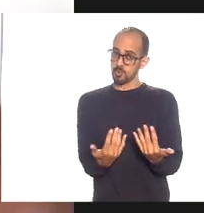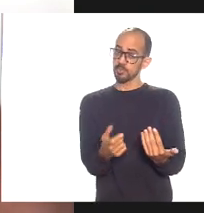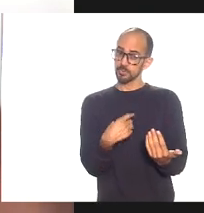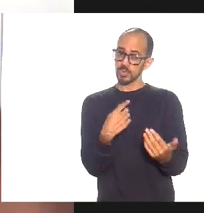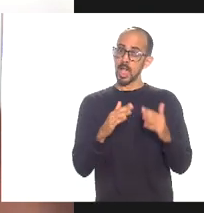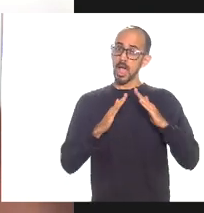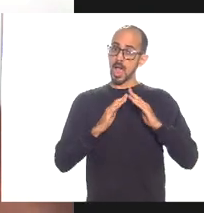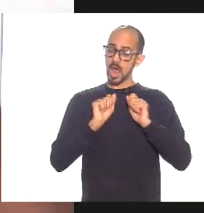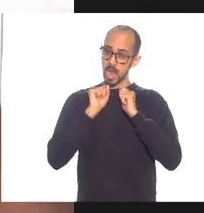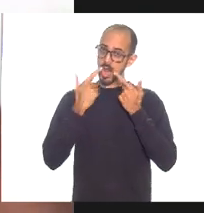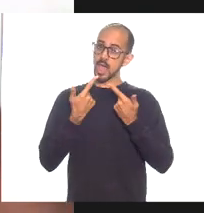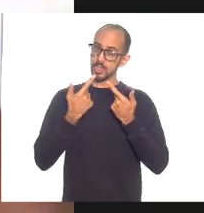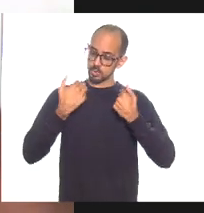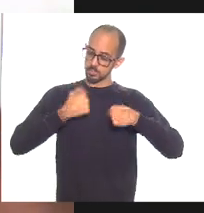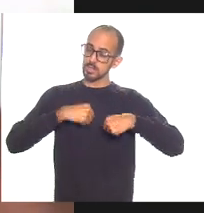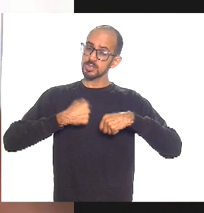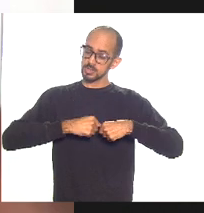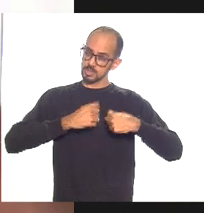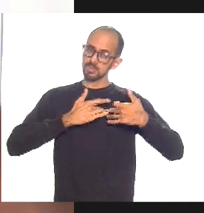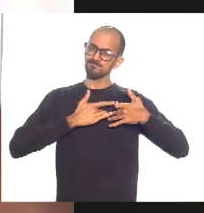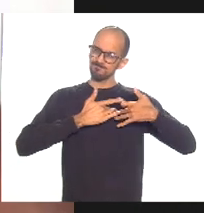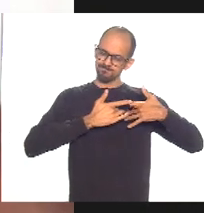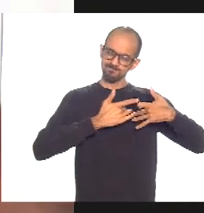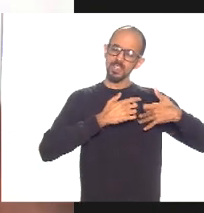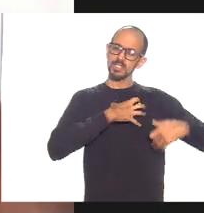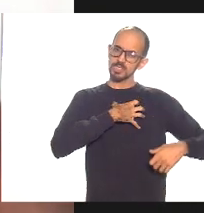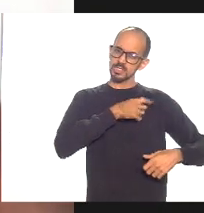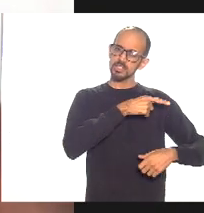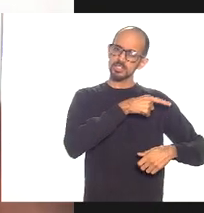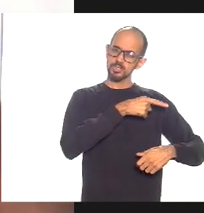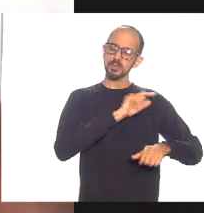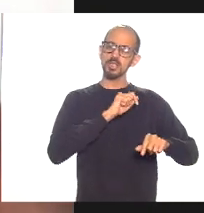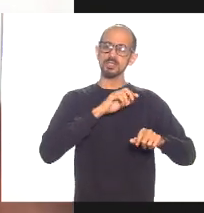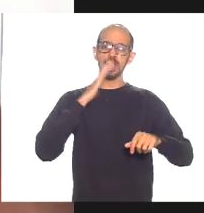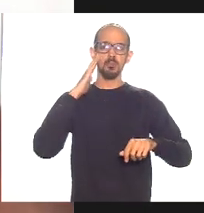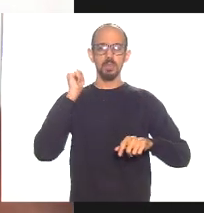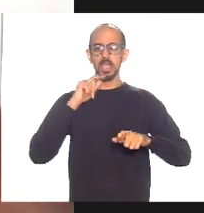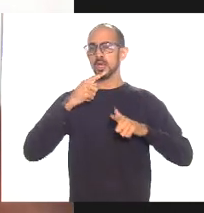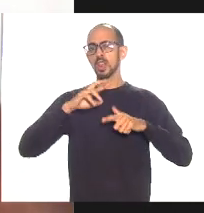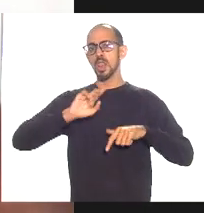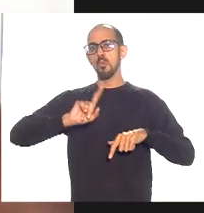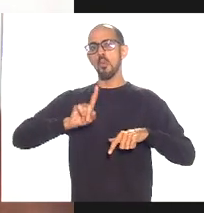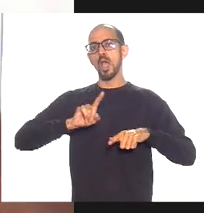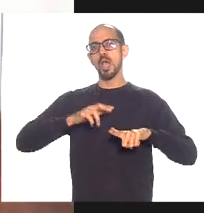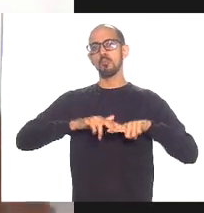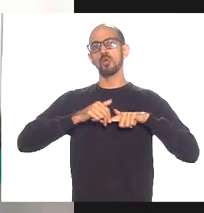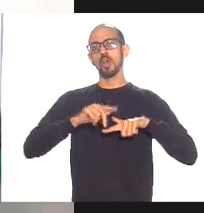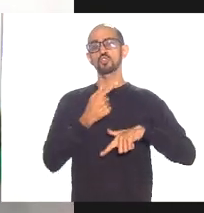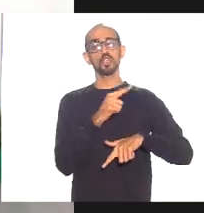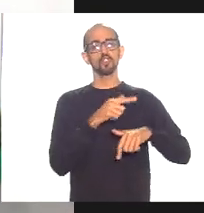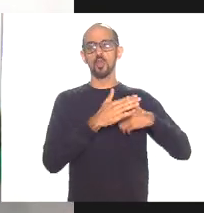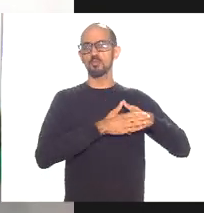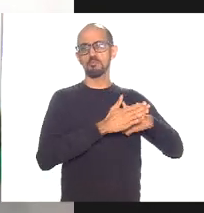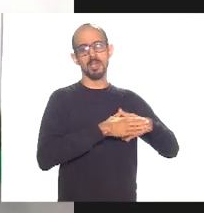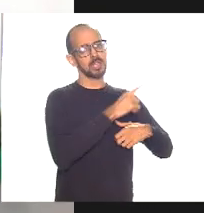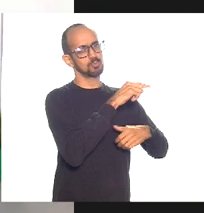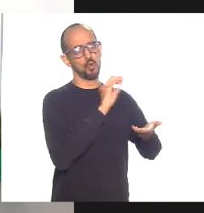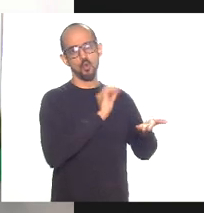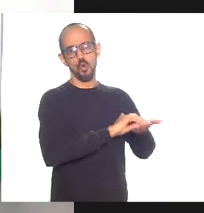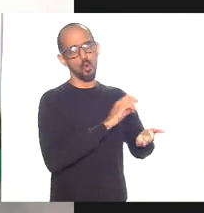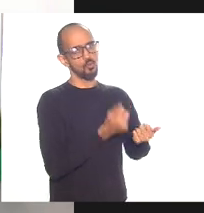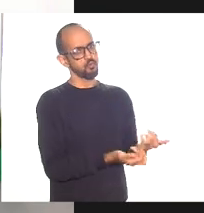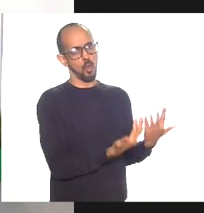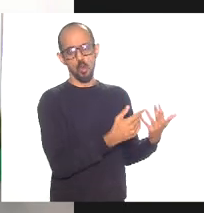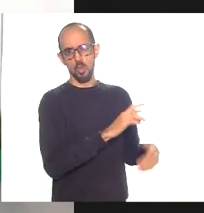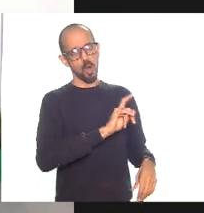solidária com a gestão da UFRJ, entendendo que não são os gestores que puseram fogo, foram a falta